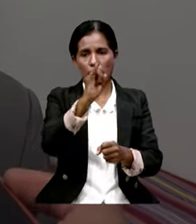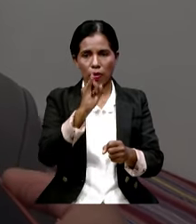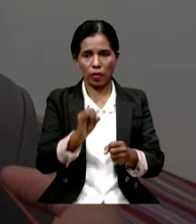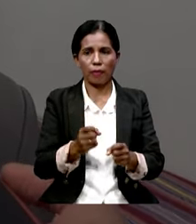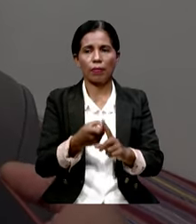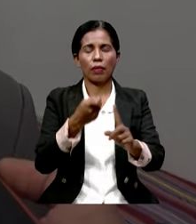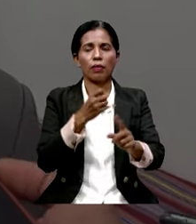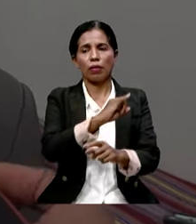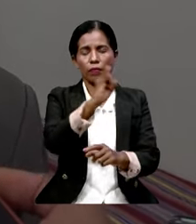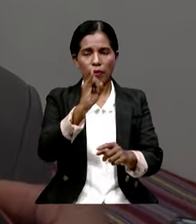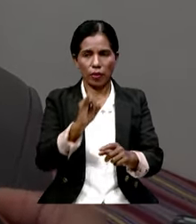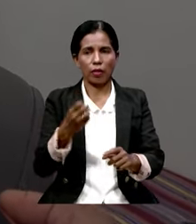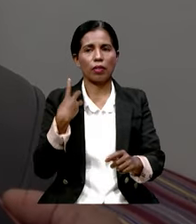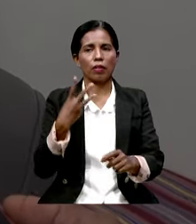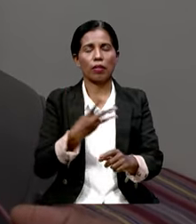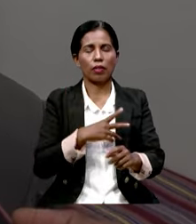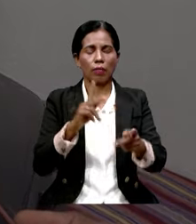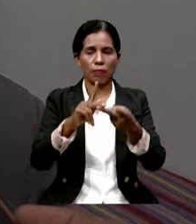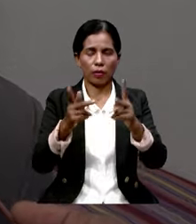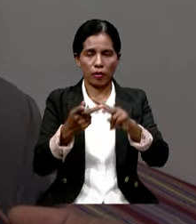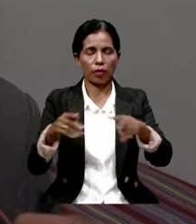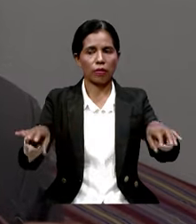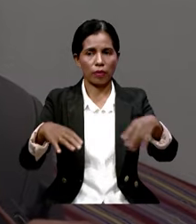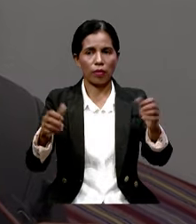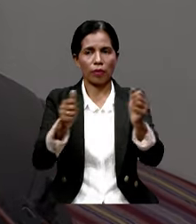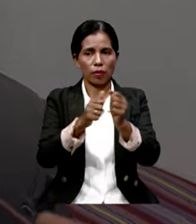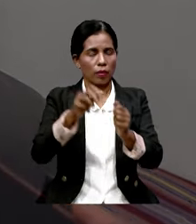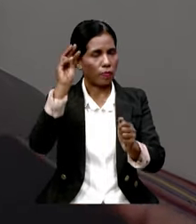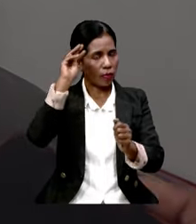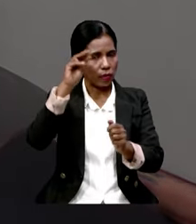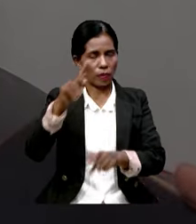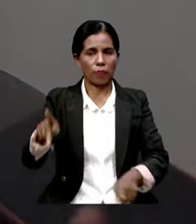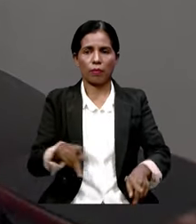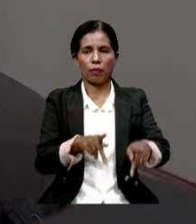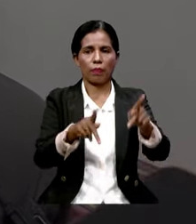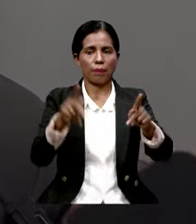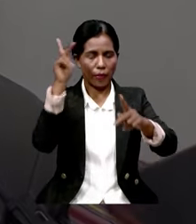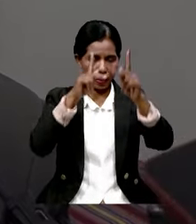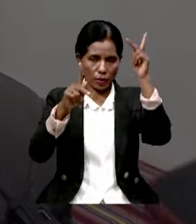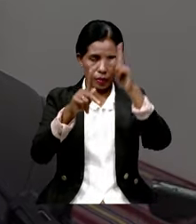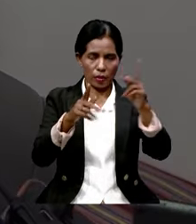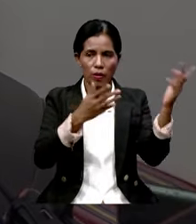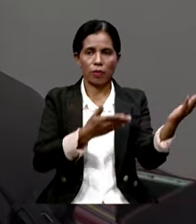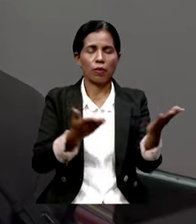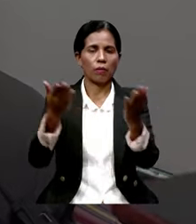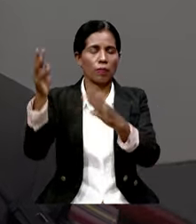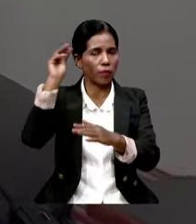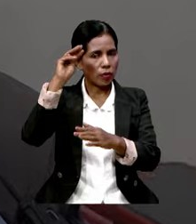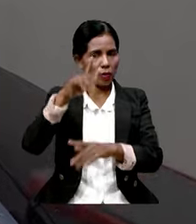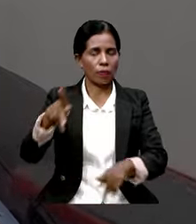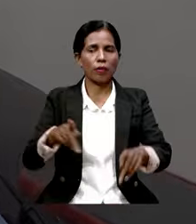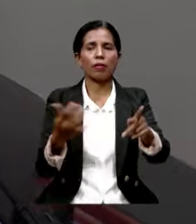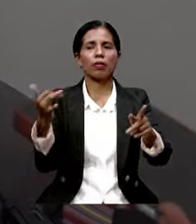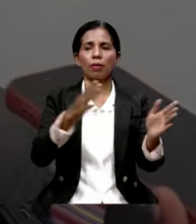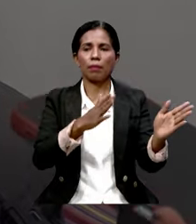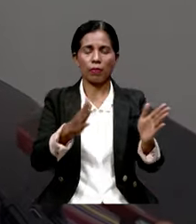usa investigação maka e tenha parceiro serviço a muito né ministério público caso sira né sei baixo ministério público depois sira sei